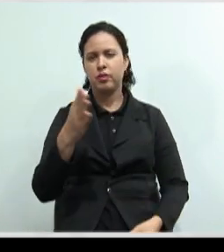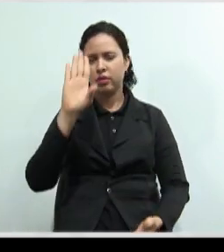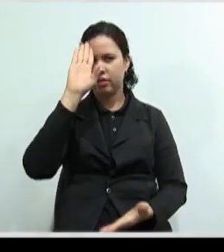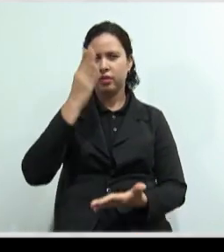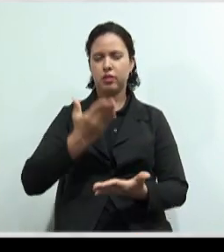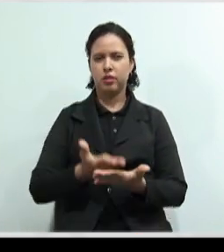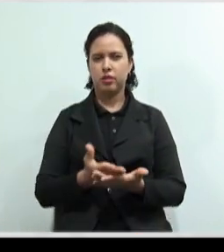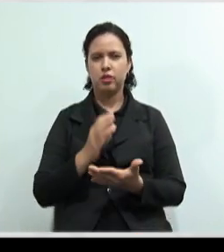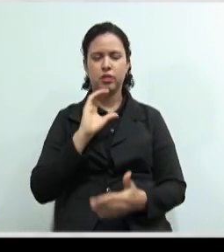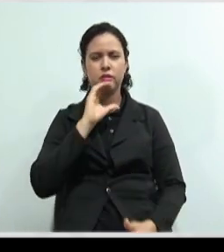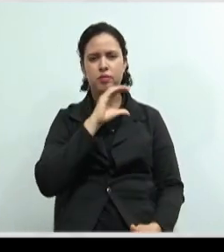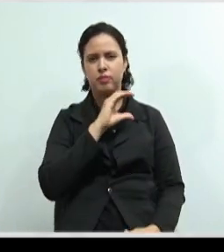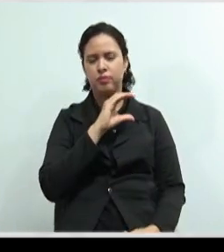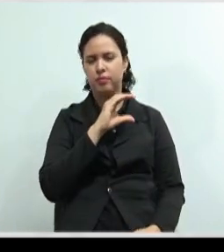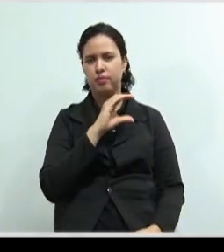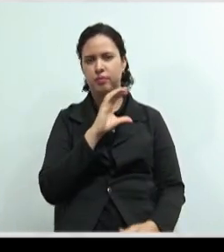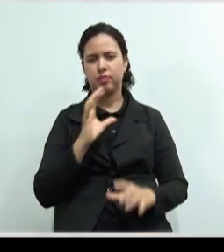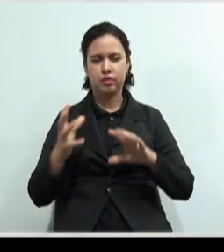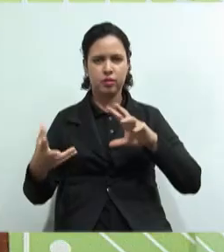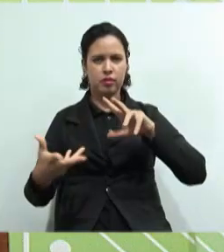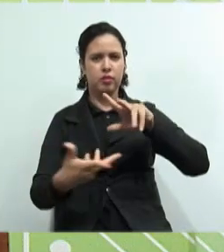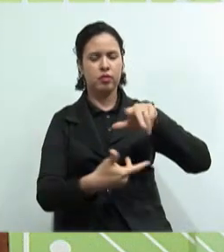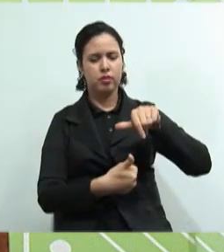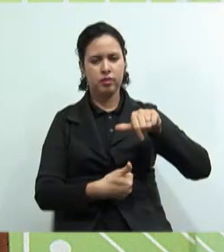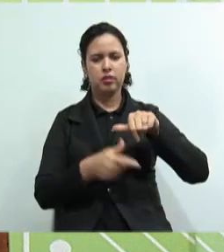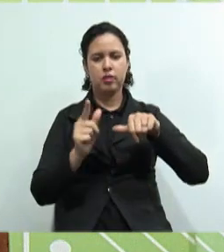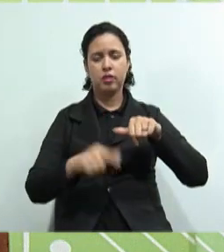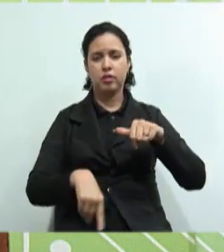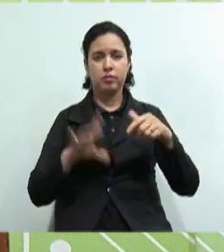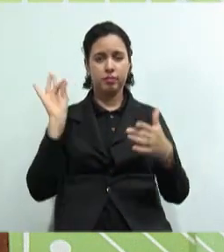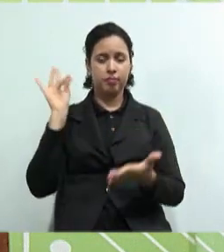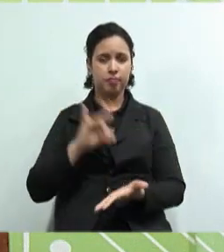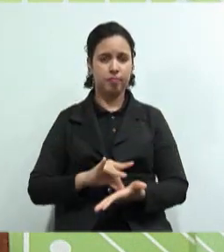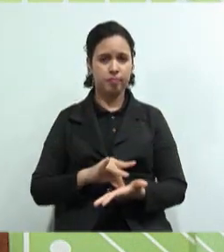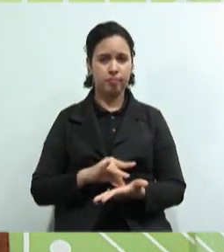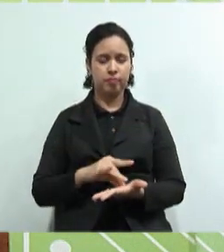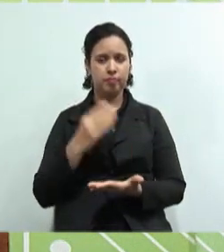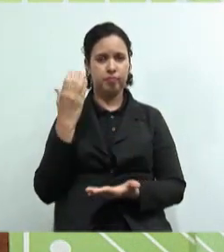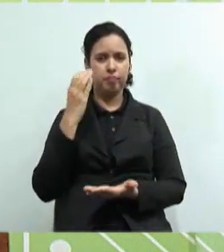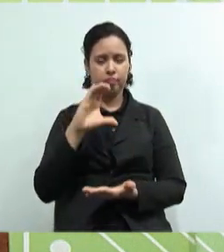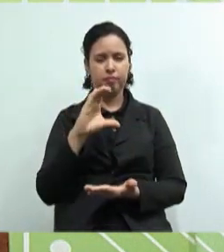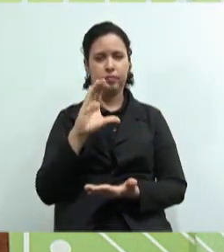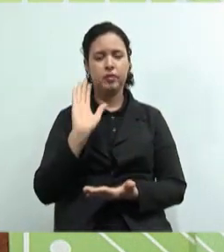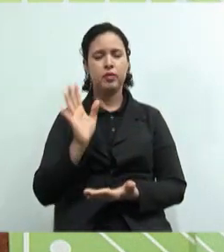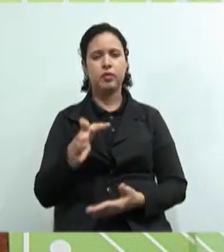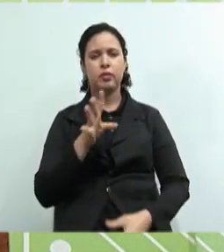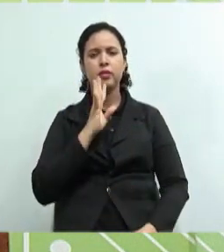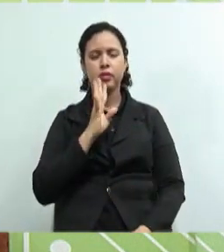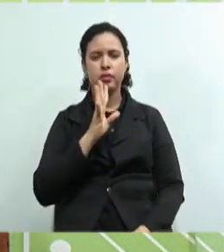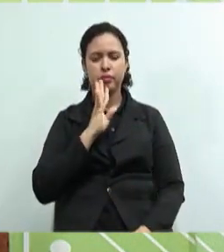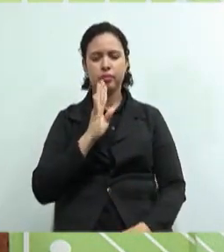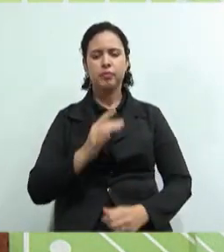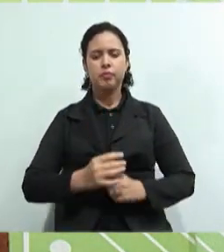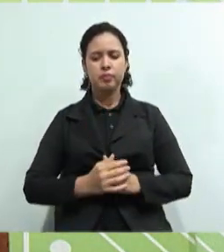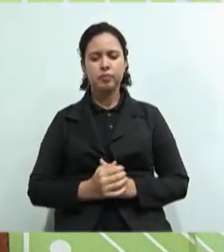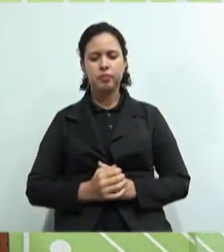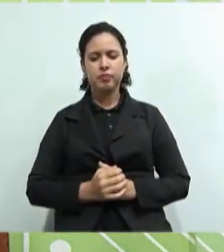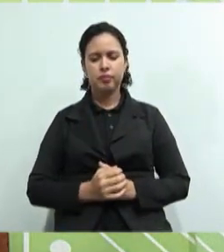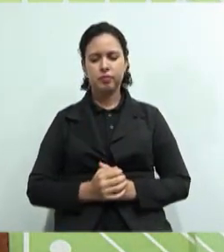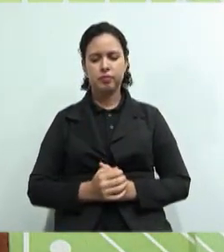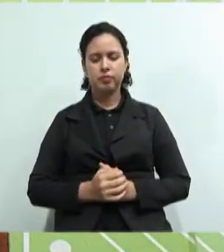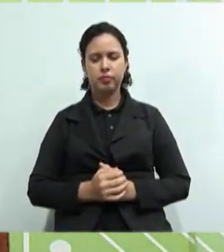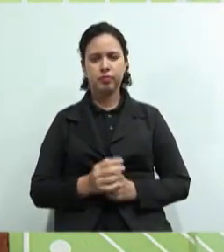aquecimento global. O aquecimento global não é uma coisa que se discute, é um fato científico conhecido na comunidade científica. A gente vai ter,